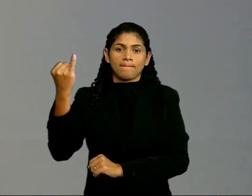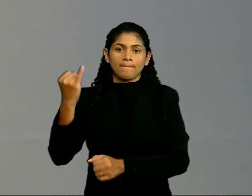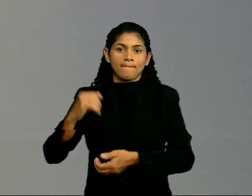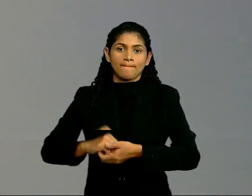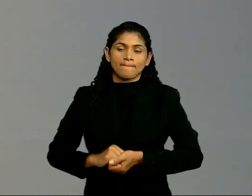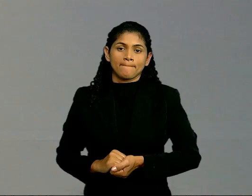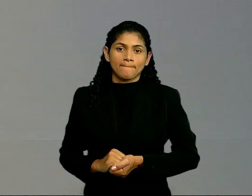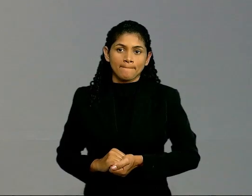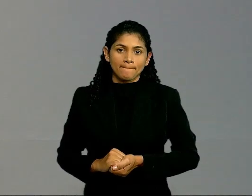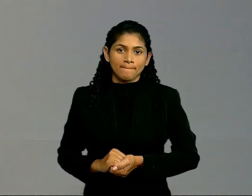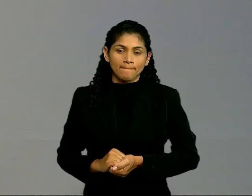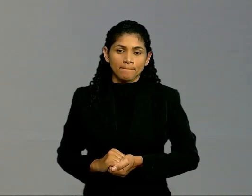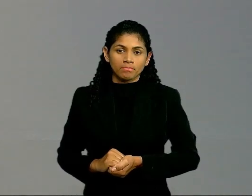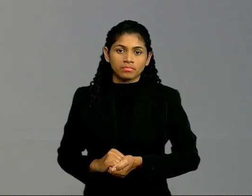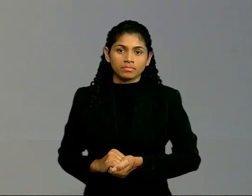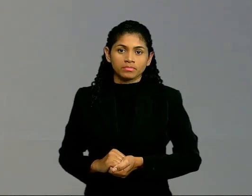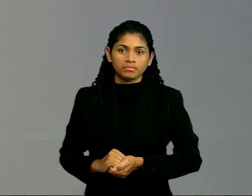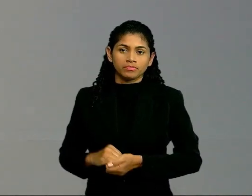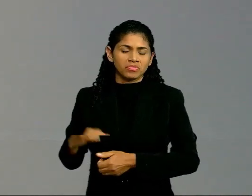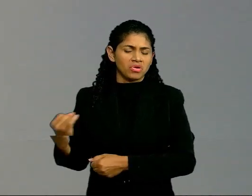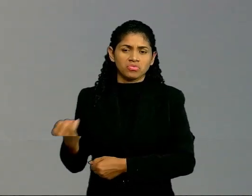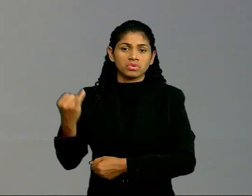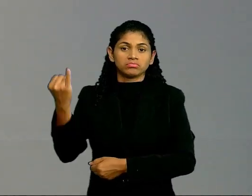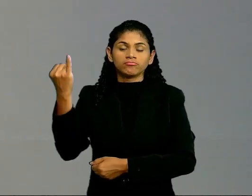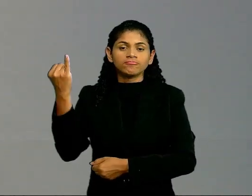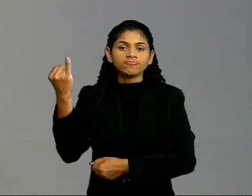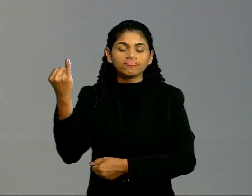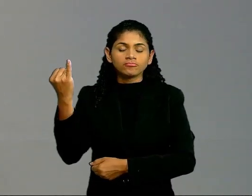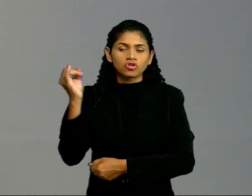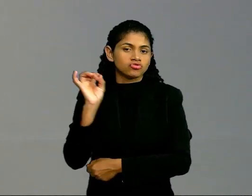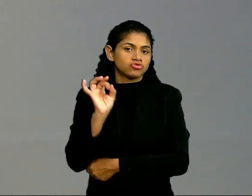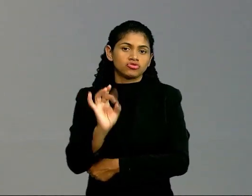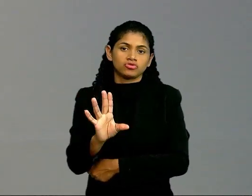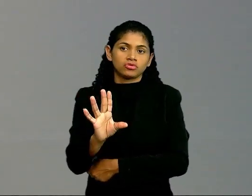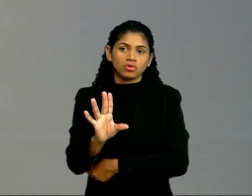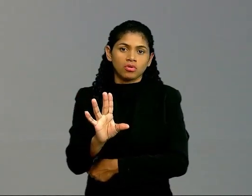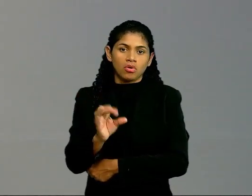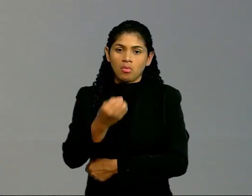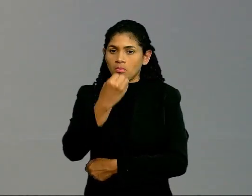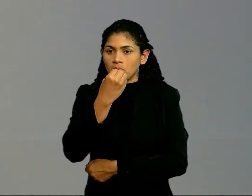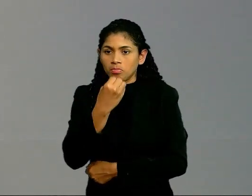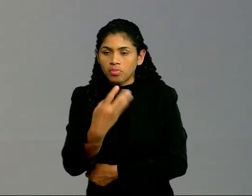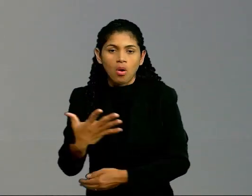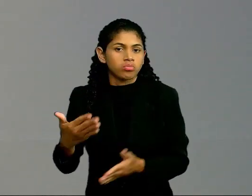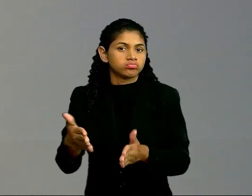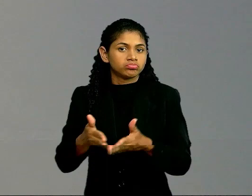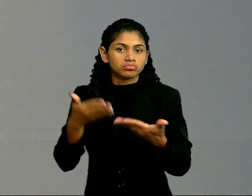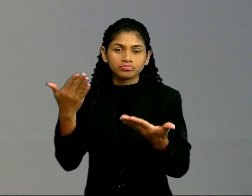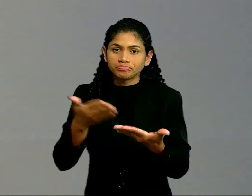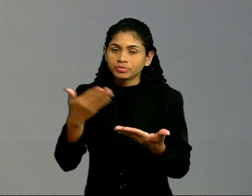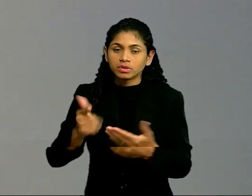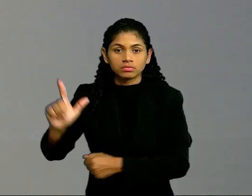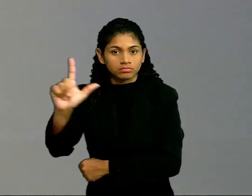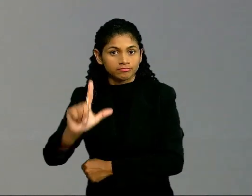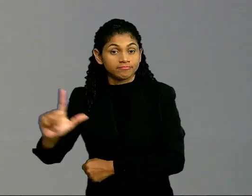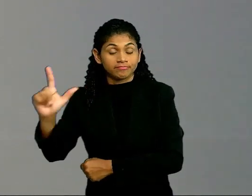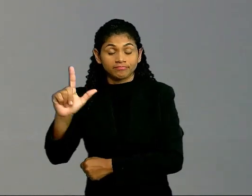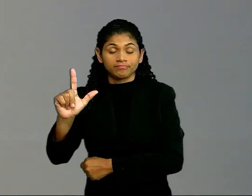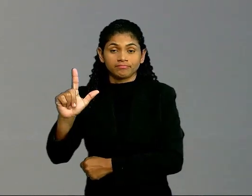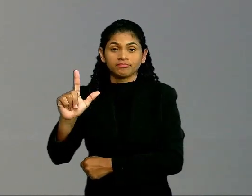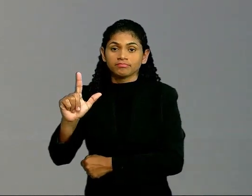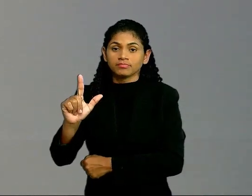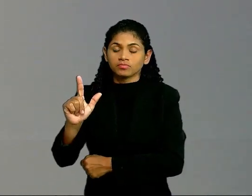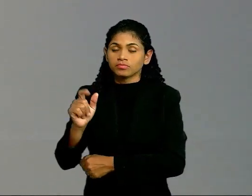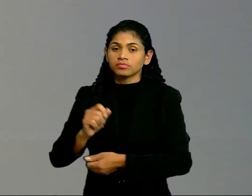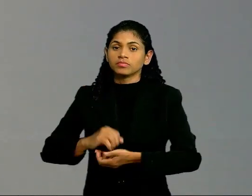dizer, não é primordial, não é essencial, não é só isso que faz uma boa obra literária. Eu não preciso